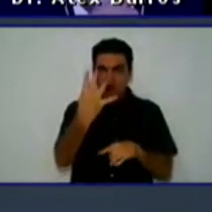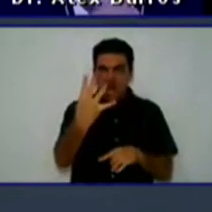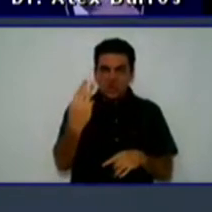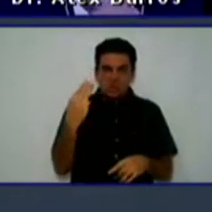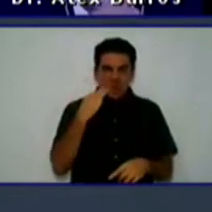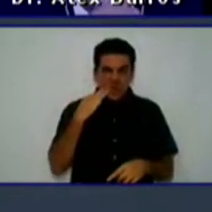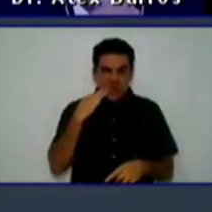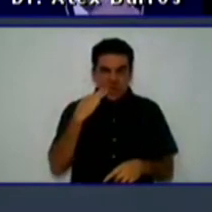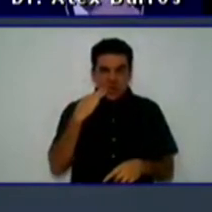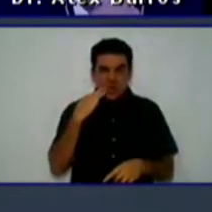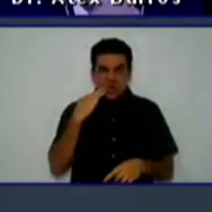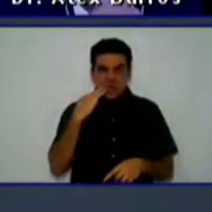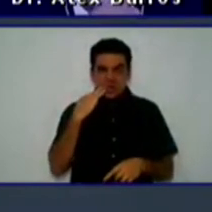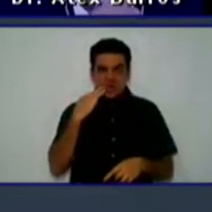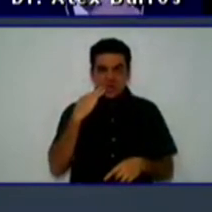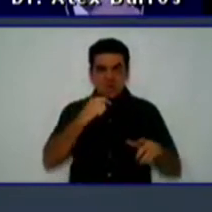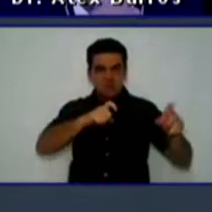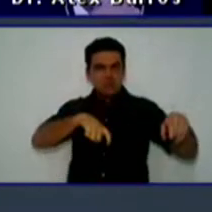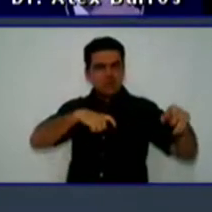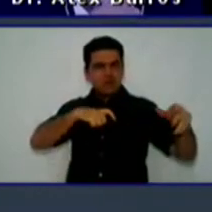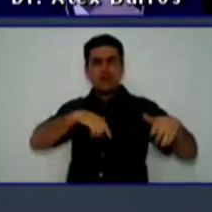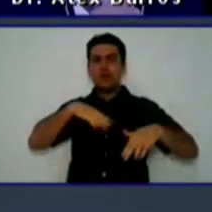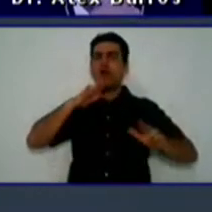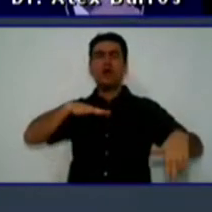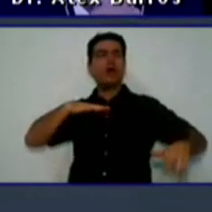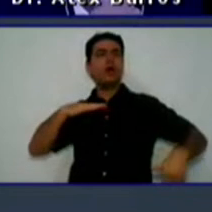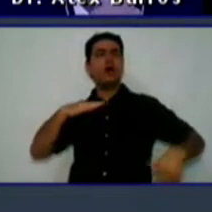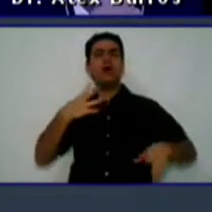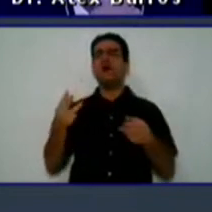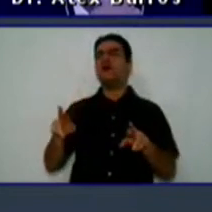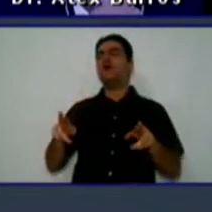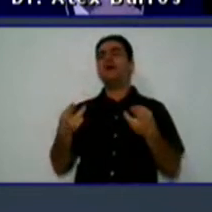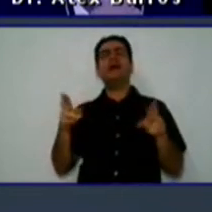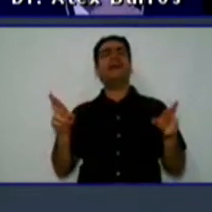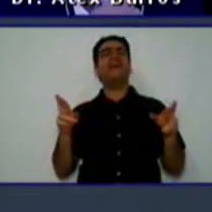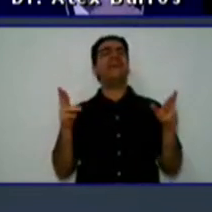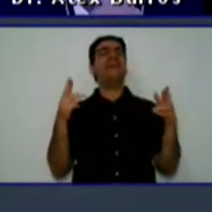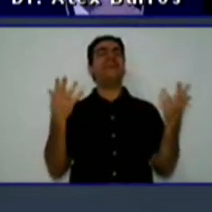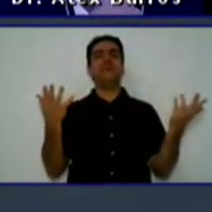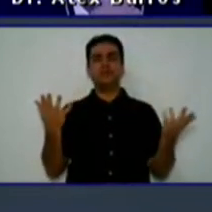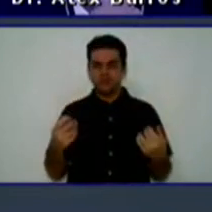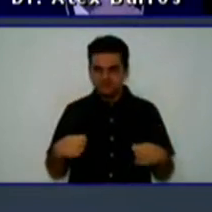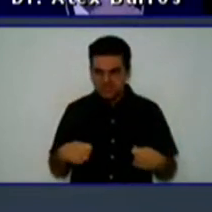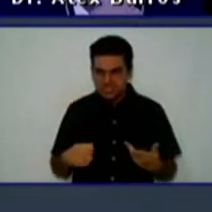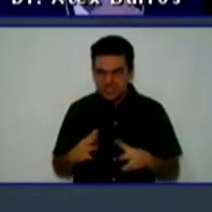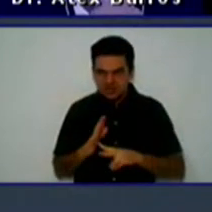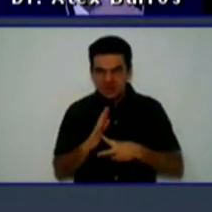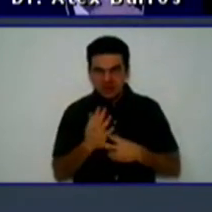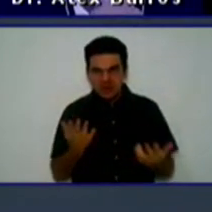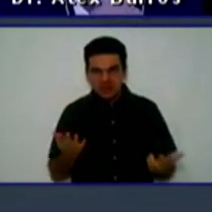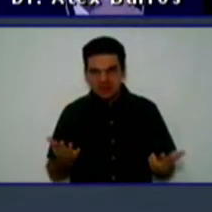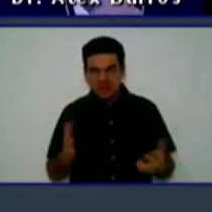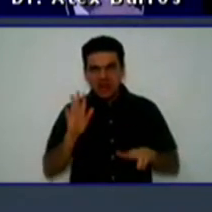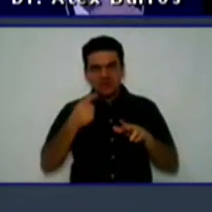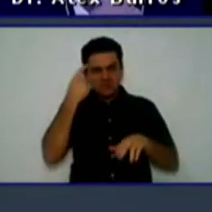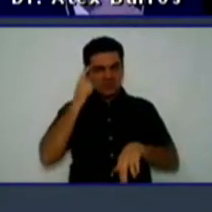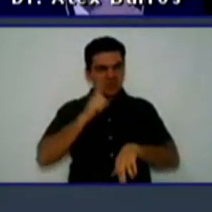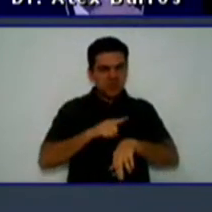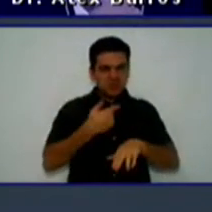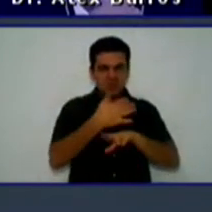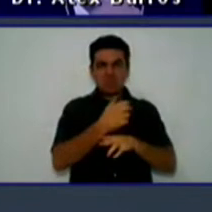com piscina, churrasqueira, para ser a sua sede? Mesmo não tendo autorização à época para